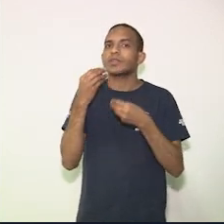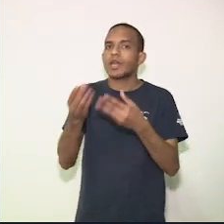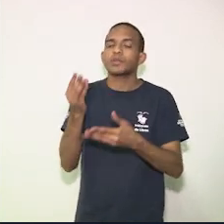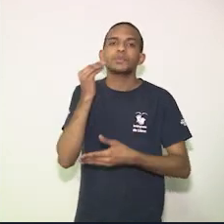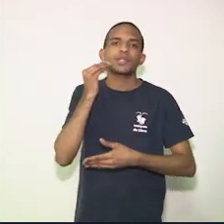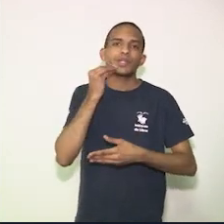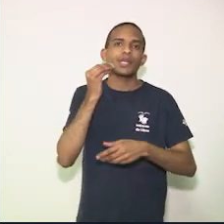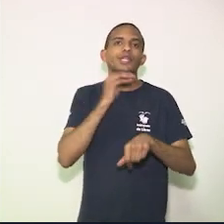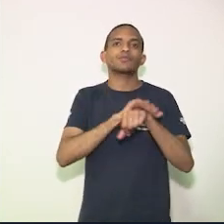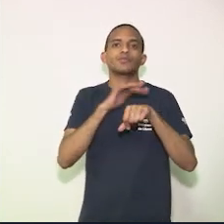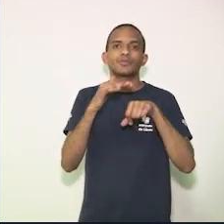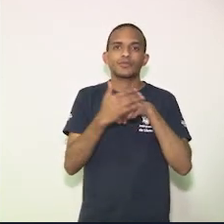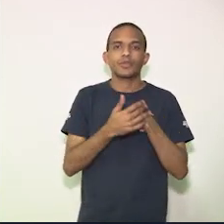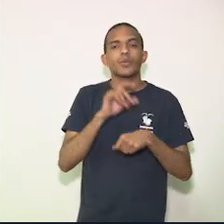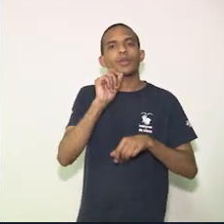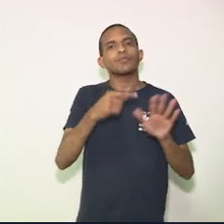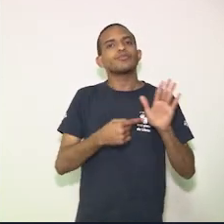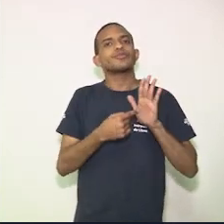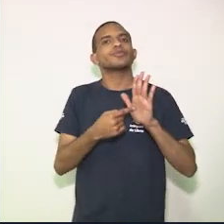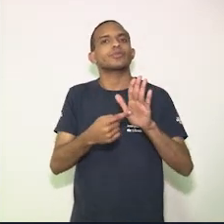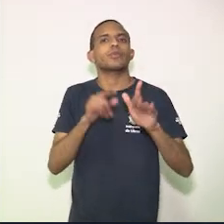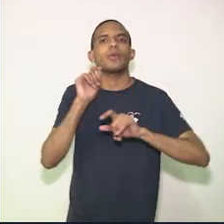para a Covid, o que revelou